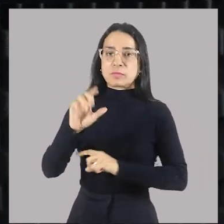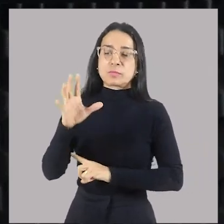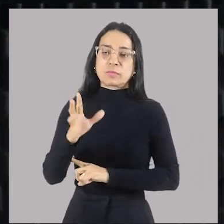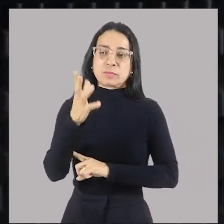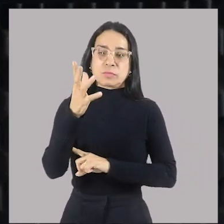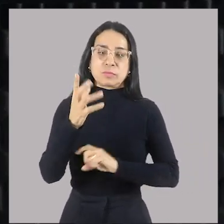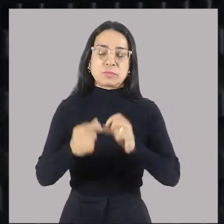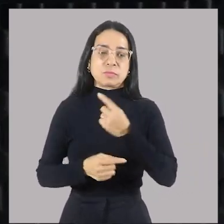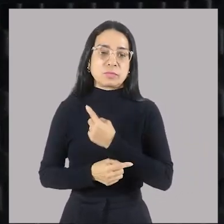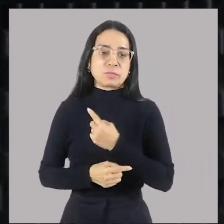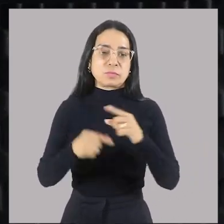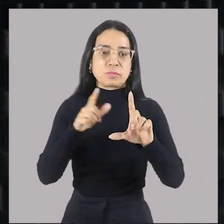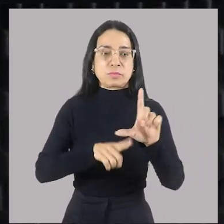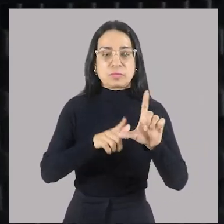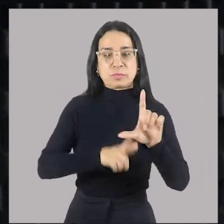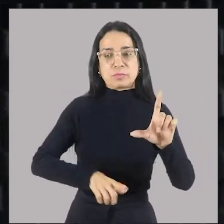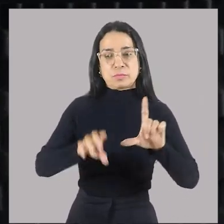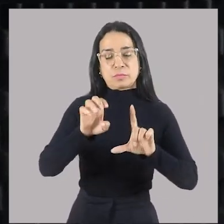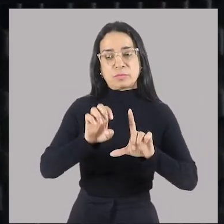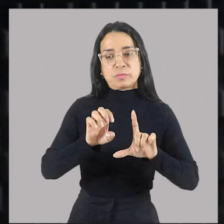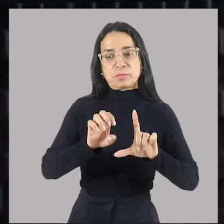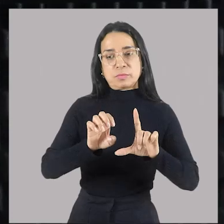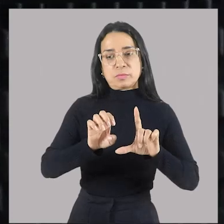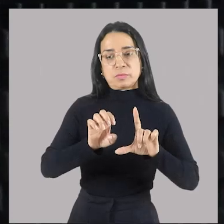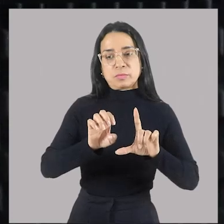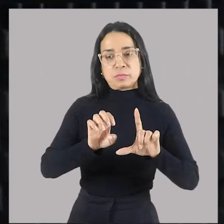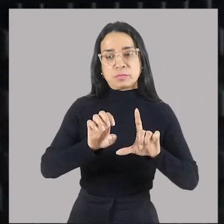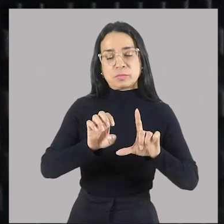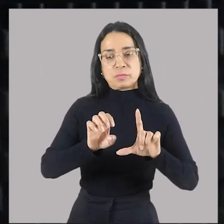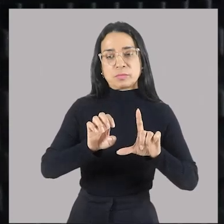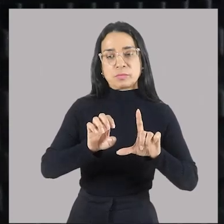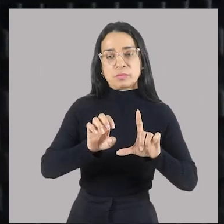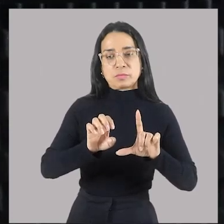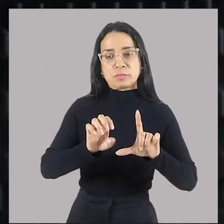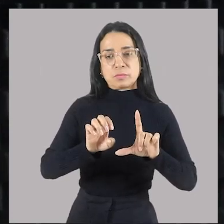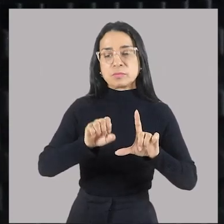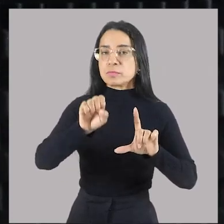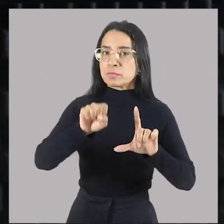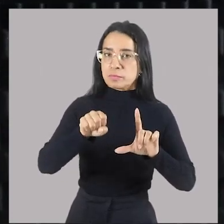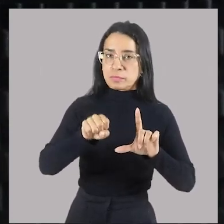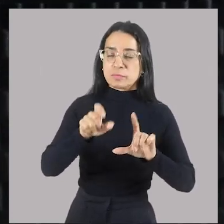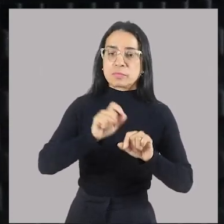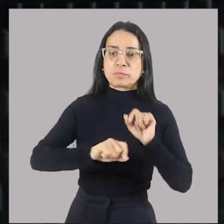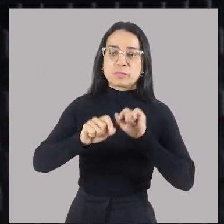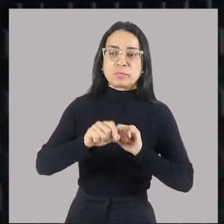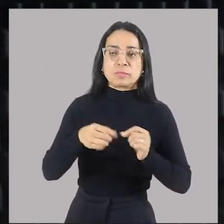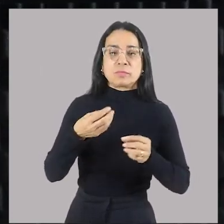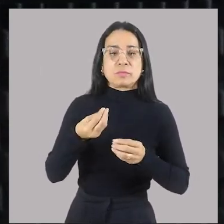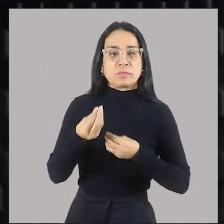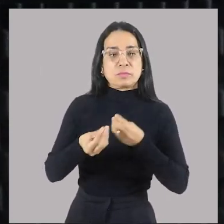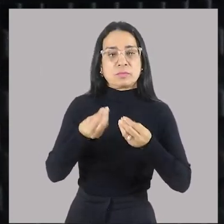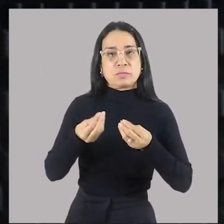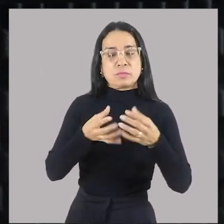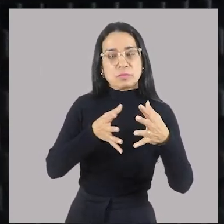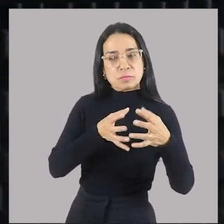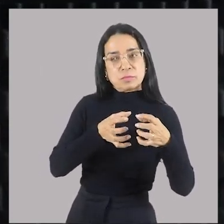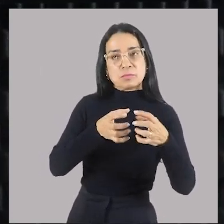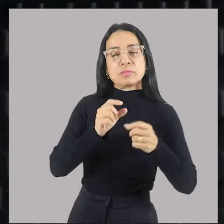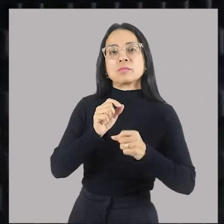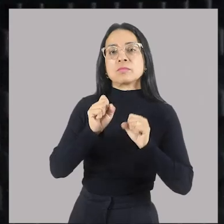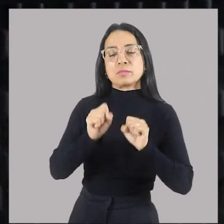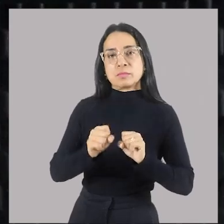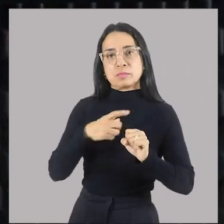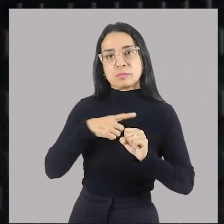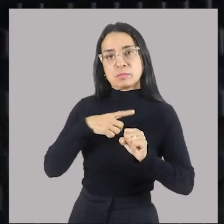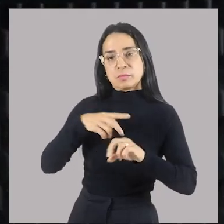contração. Letra B, estabilização das posições corporais, sim, através dessas contrações que permite, por exemplo, de eu estar